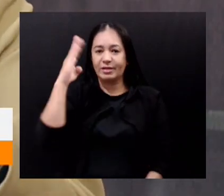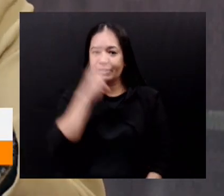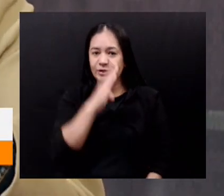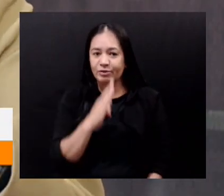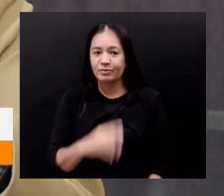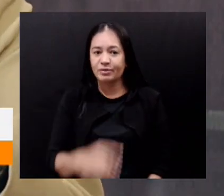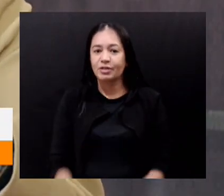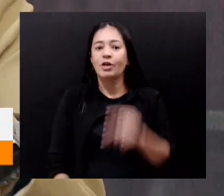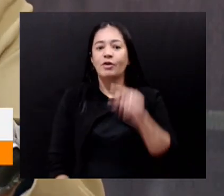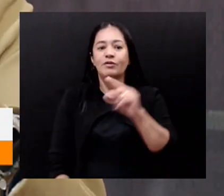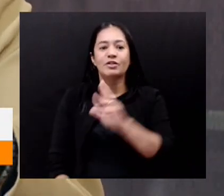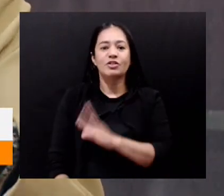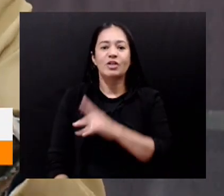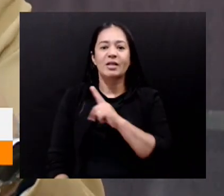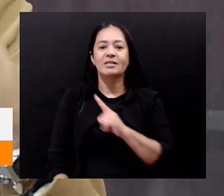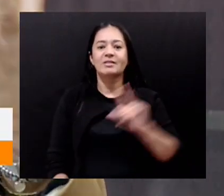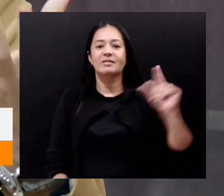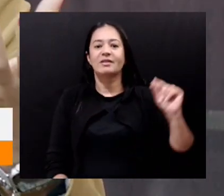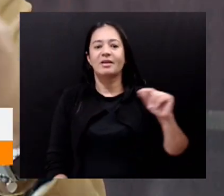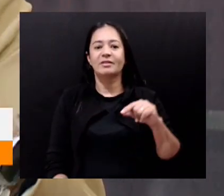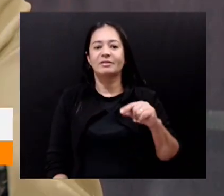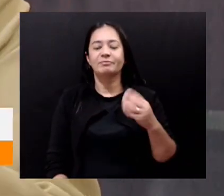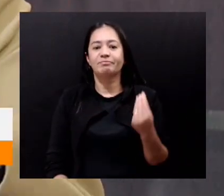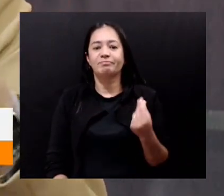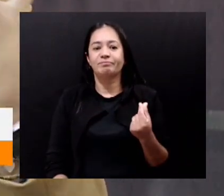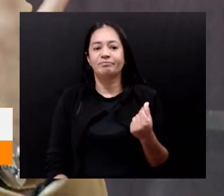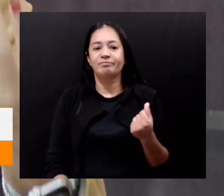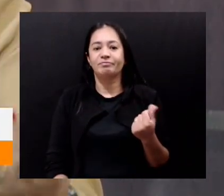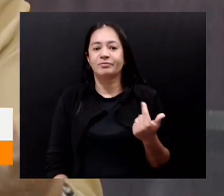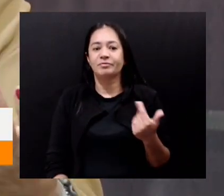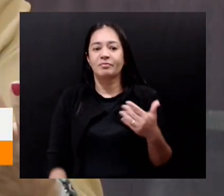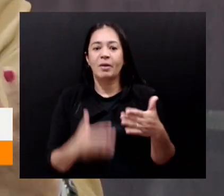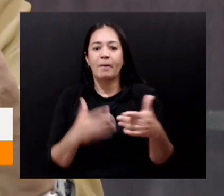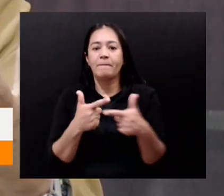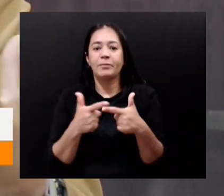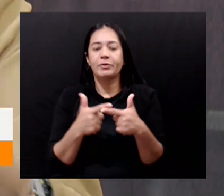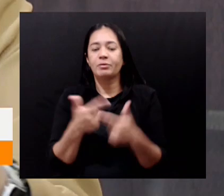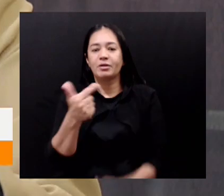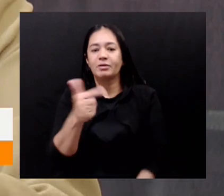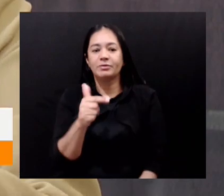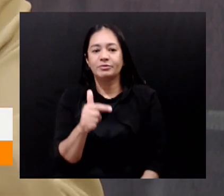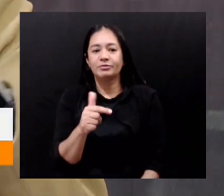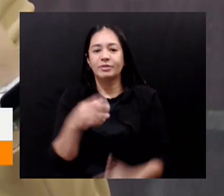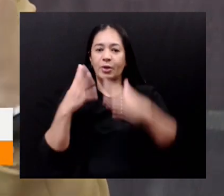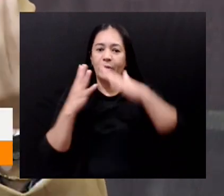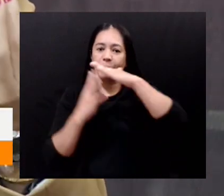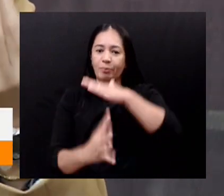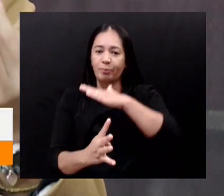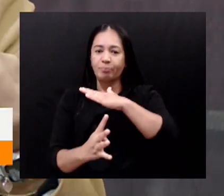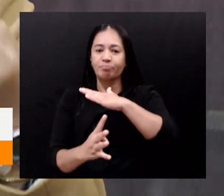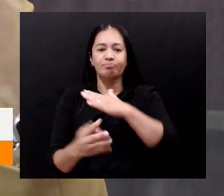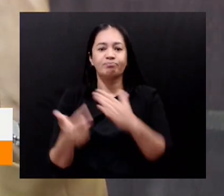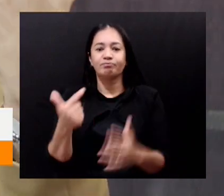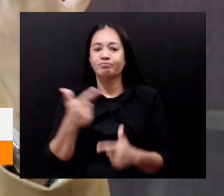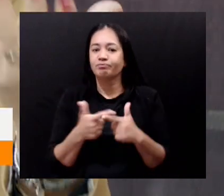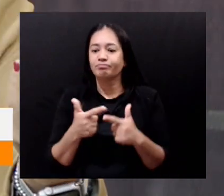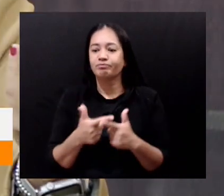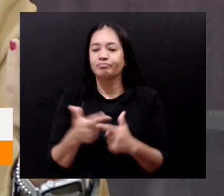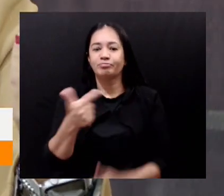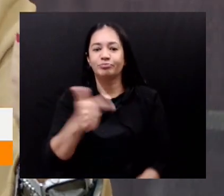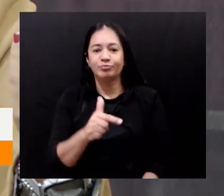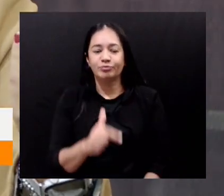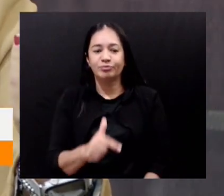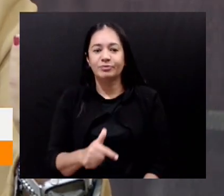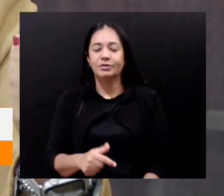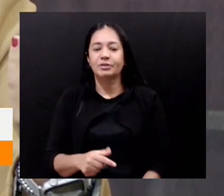uma perspectiva de não ter qualquer tipo de problema com a imigração, Uhum. não é? Então, há a questão da nacionalidade,